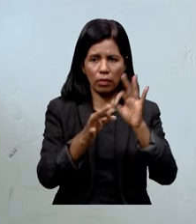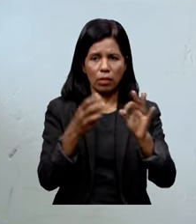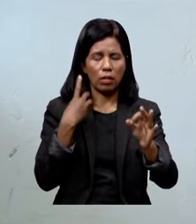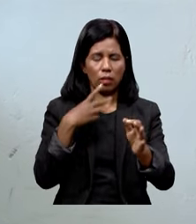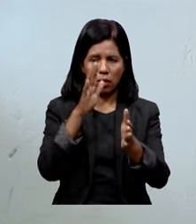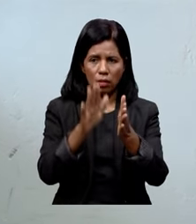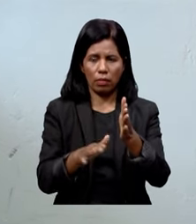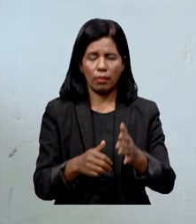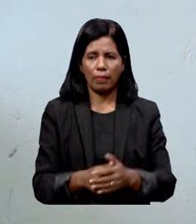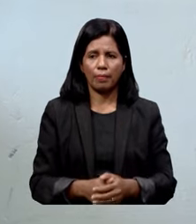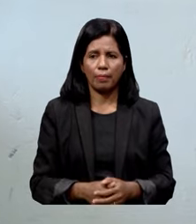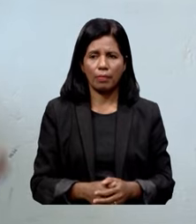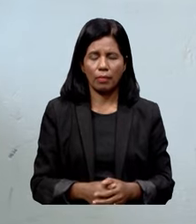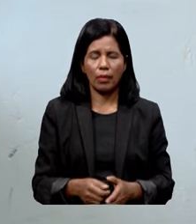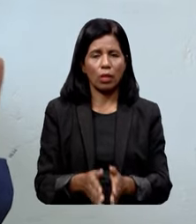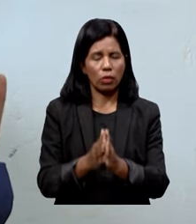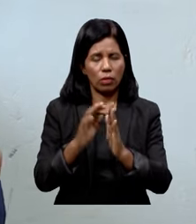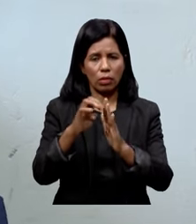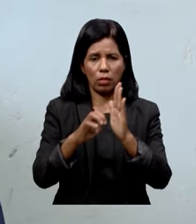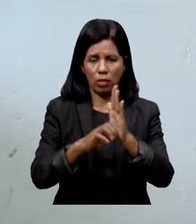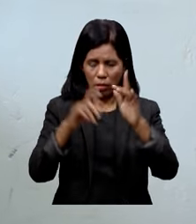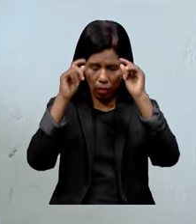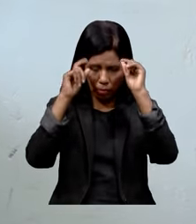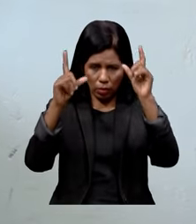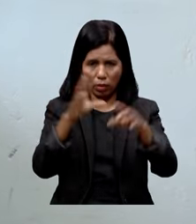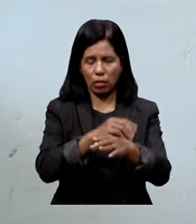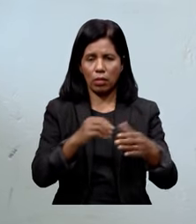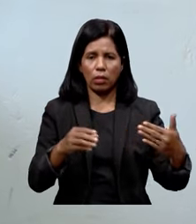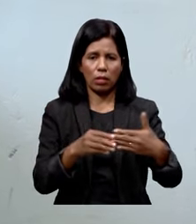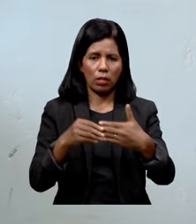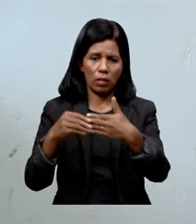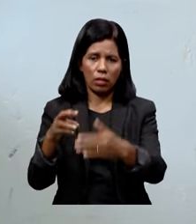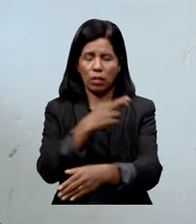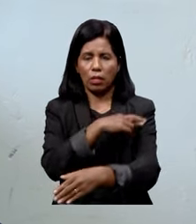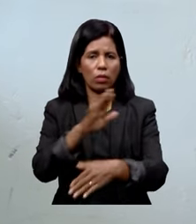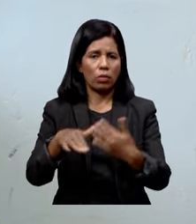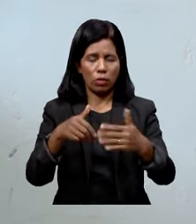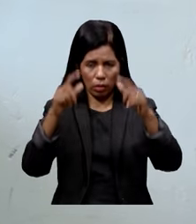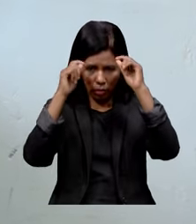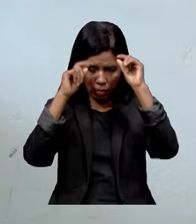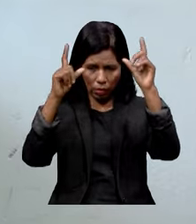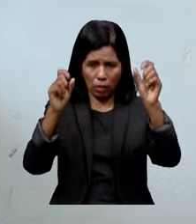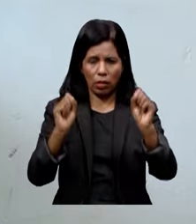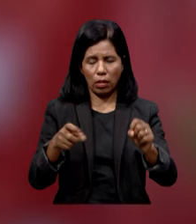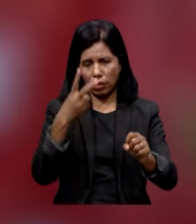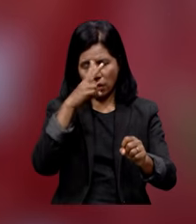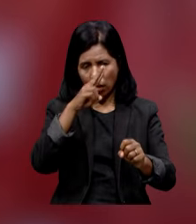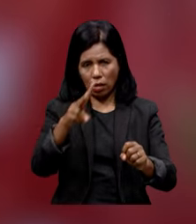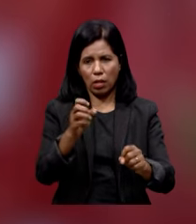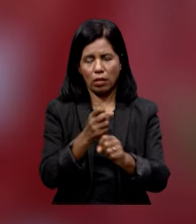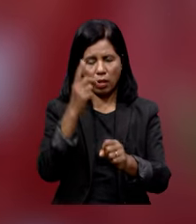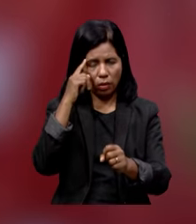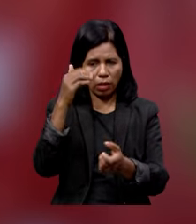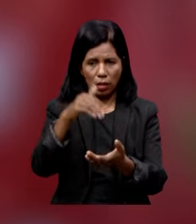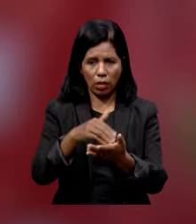mis Sérgio Quintas Moço, russo Estado Timor-Leste, no liderança religião Roto e Timor-Leste, atuarré no ralo reflexão